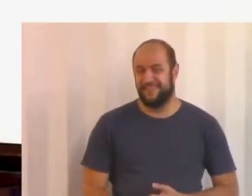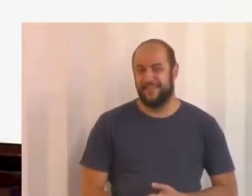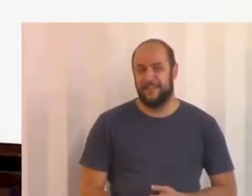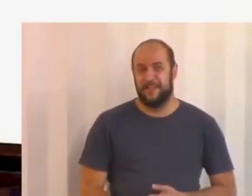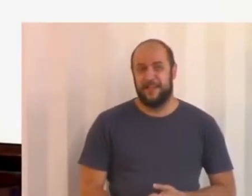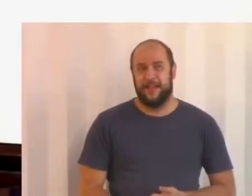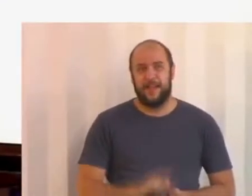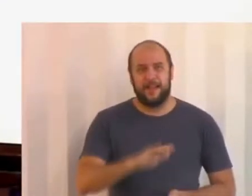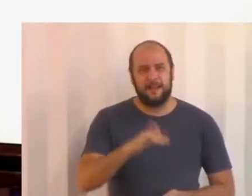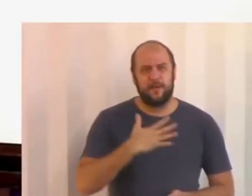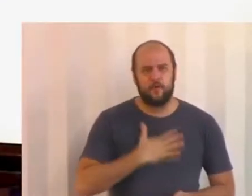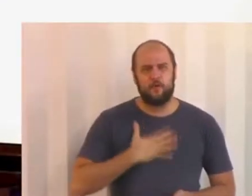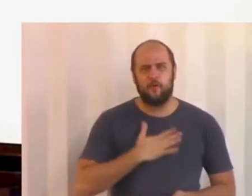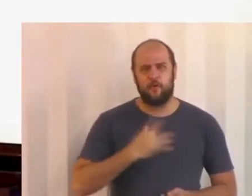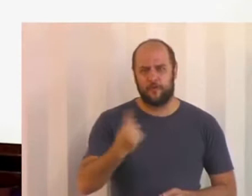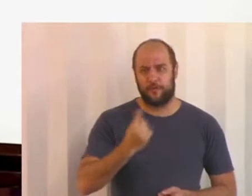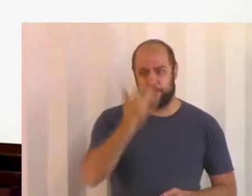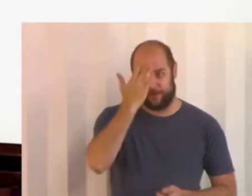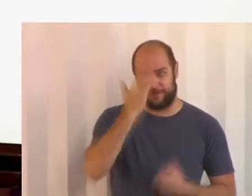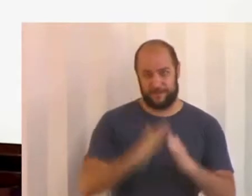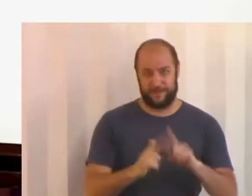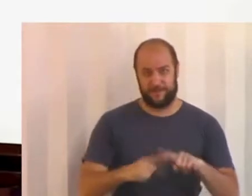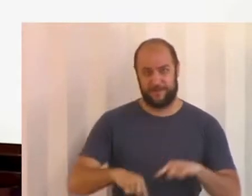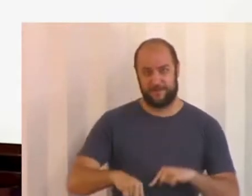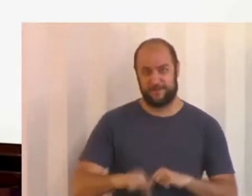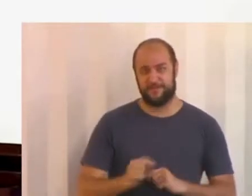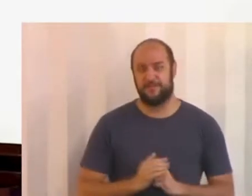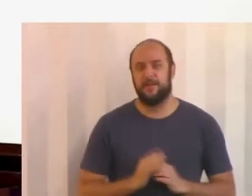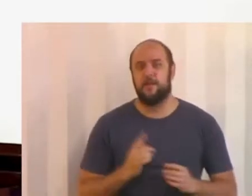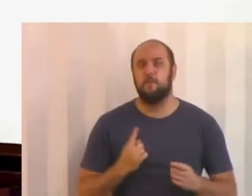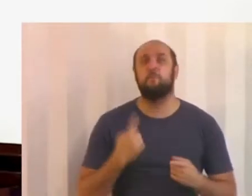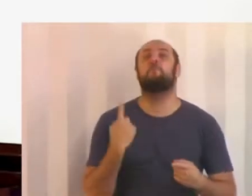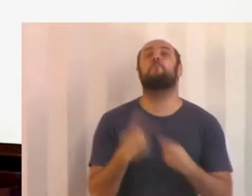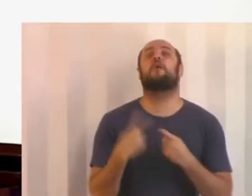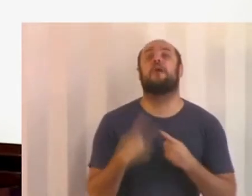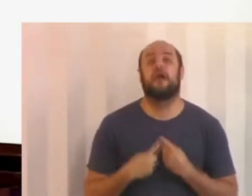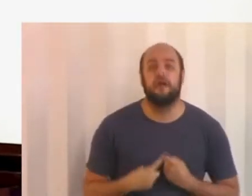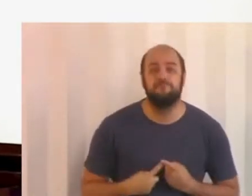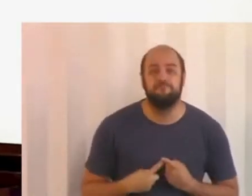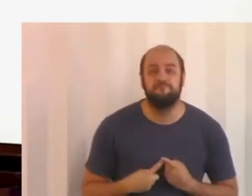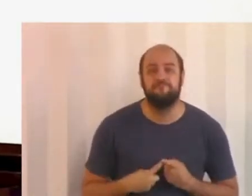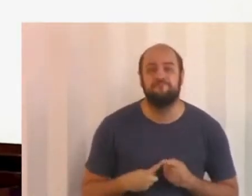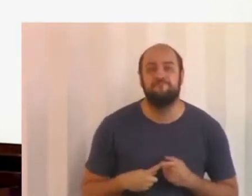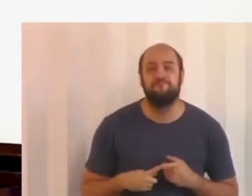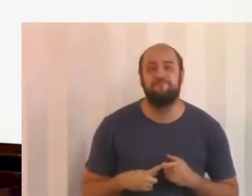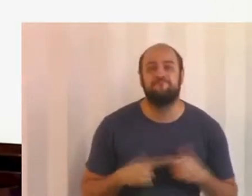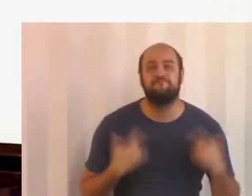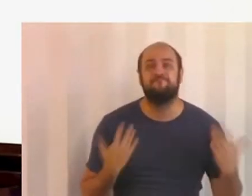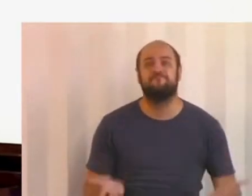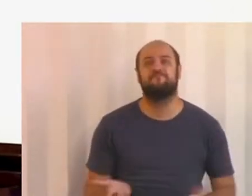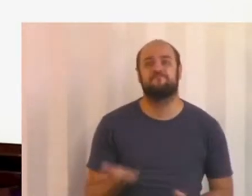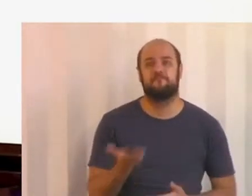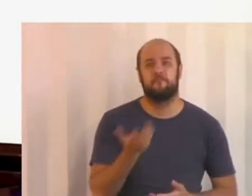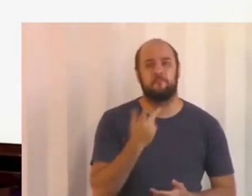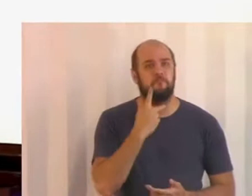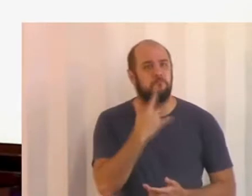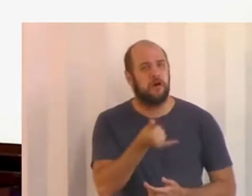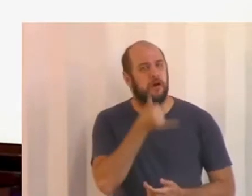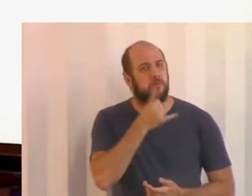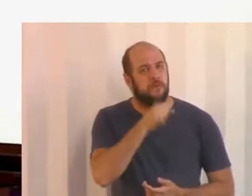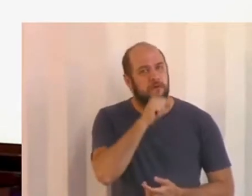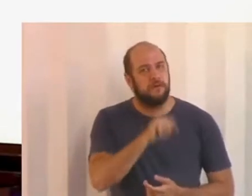vocês gostam de vir à igreja por qual motivo? Porque o papai e a